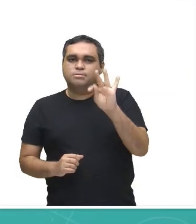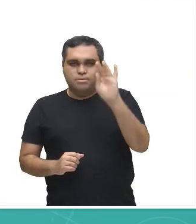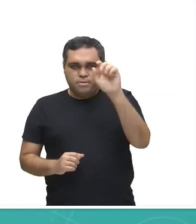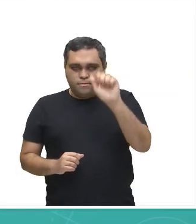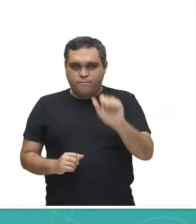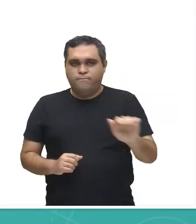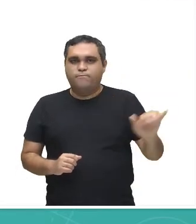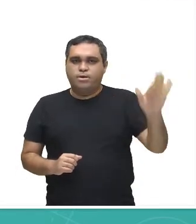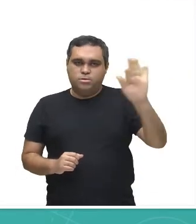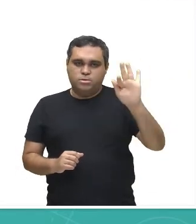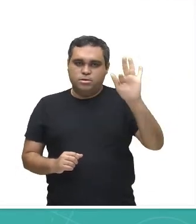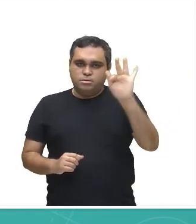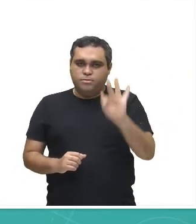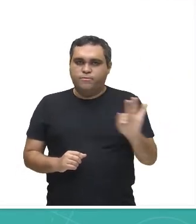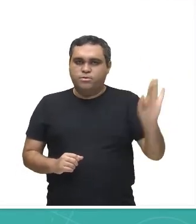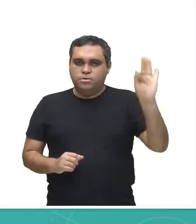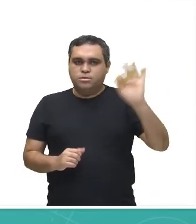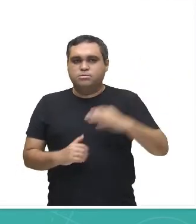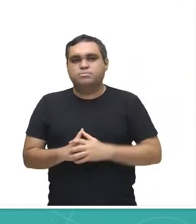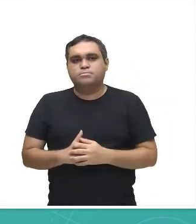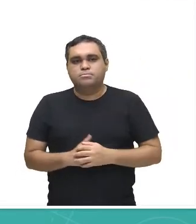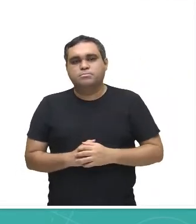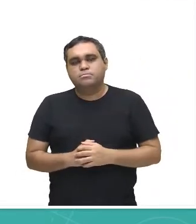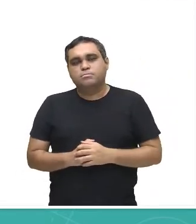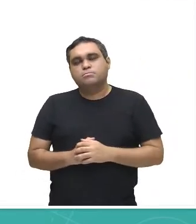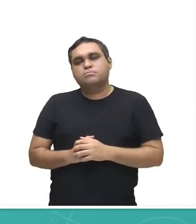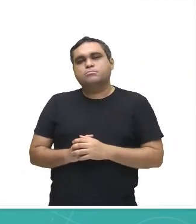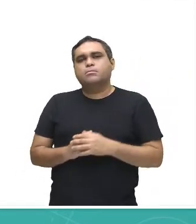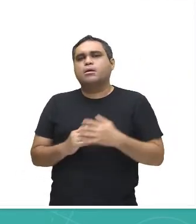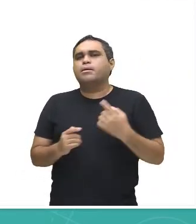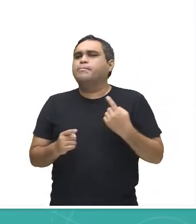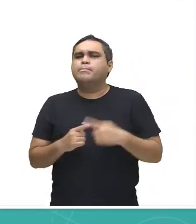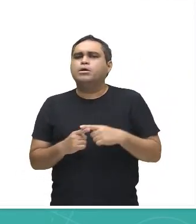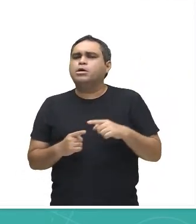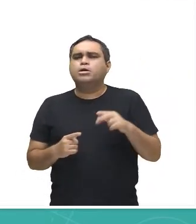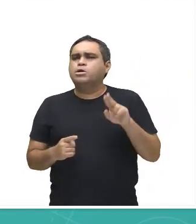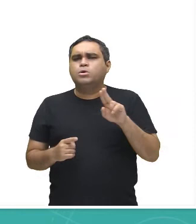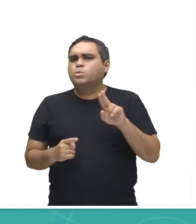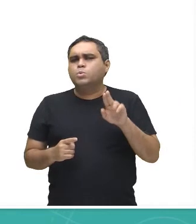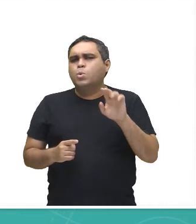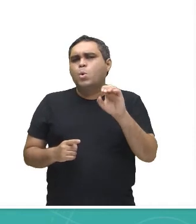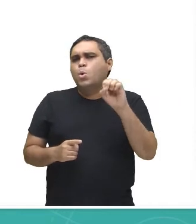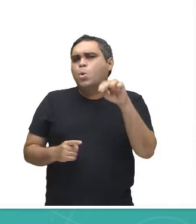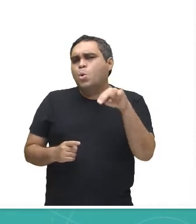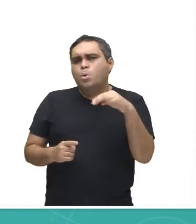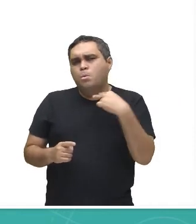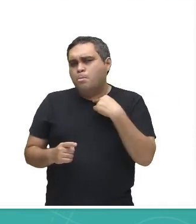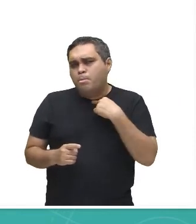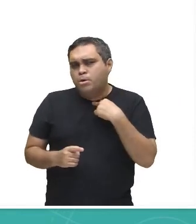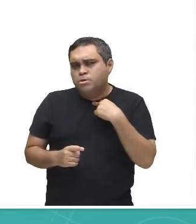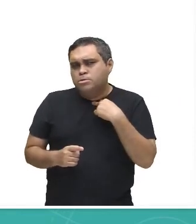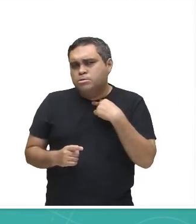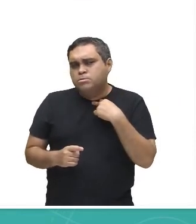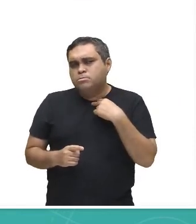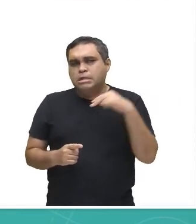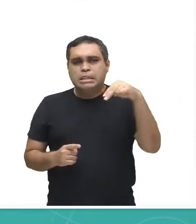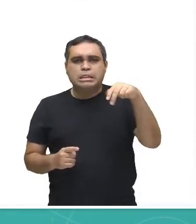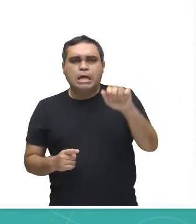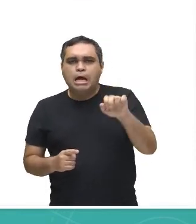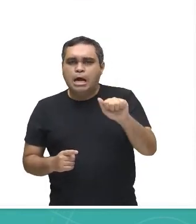no caso é at. Por que eu não uso o on, teacher? Porque é na também, no... Porque